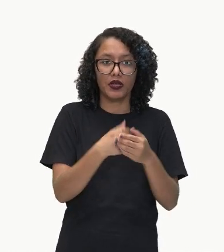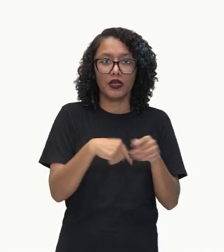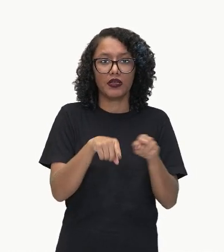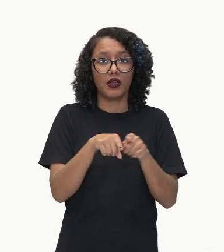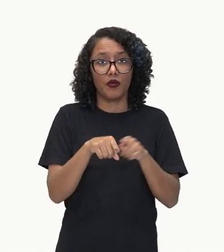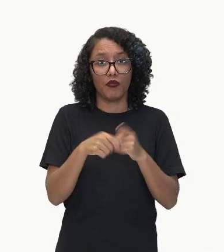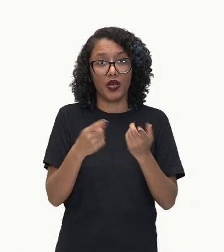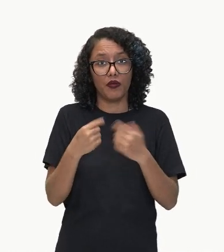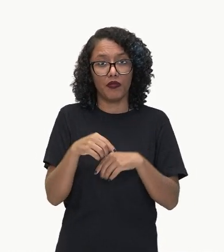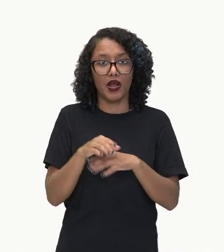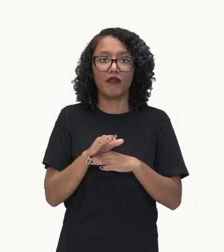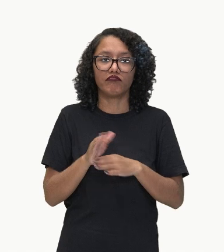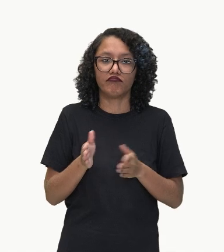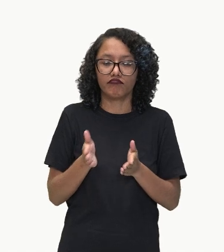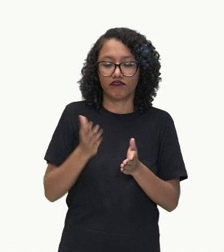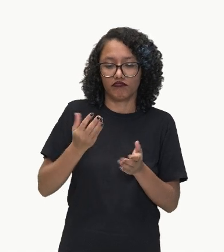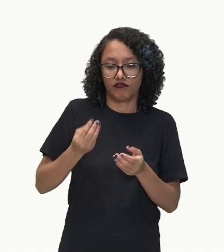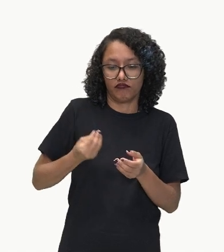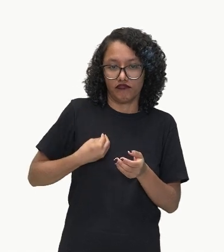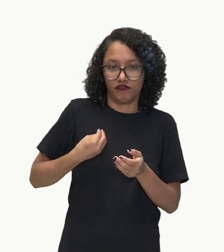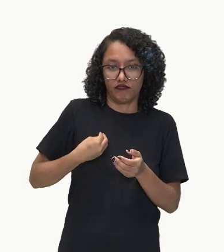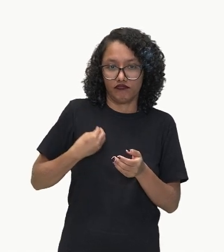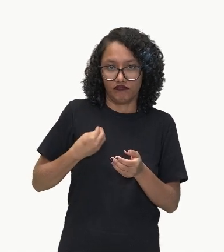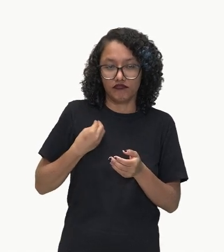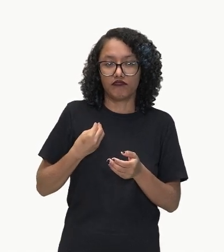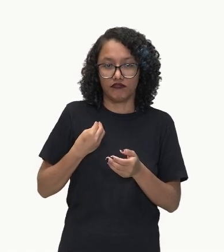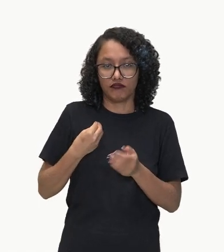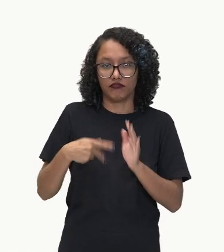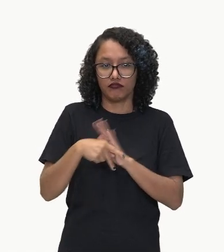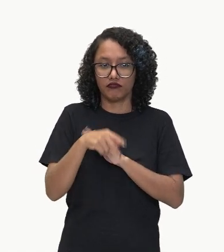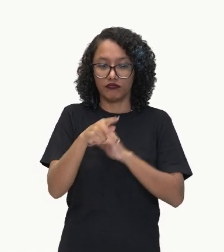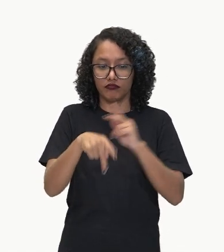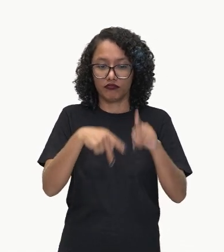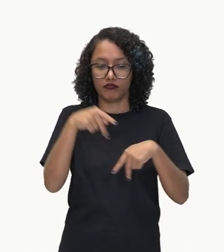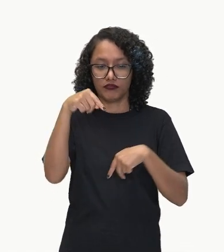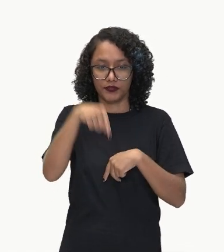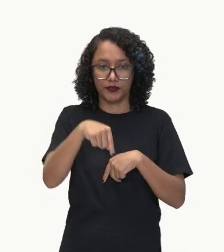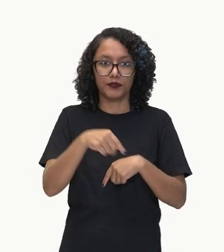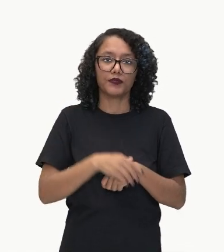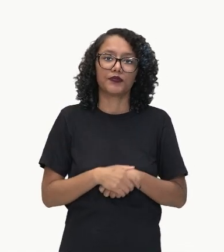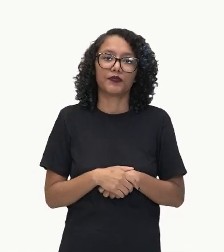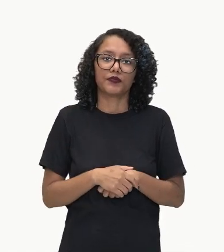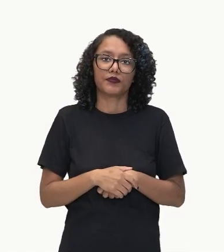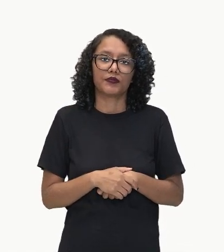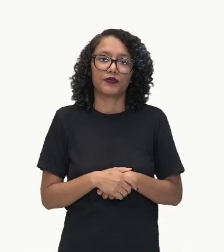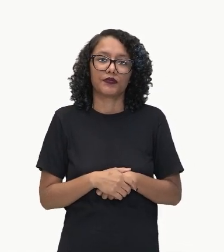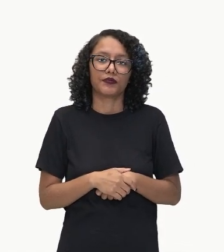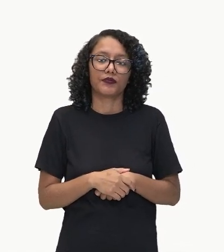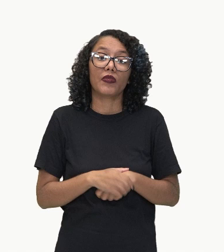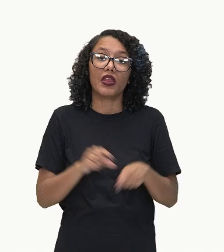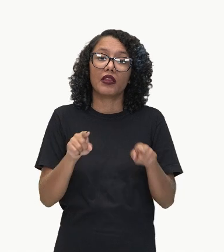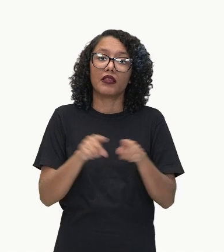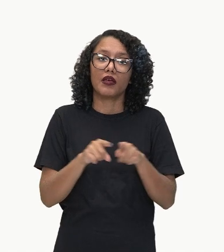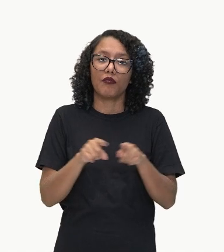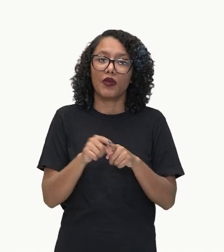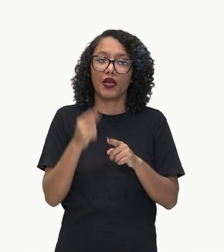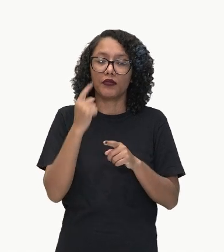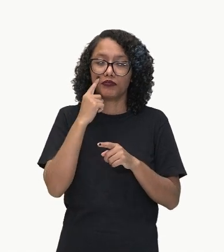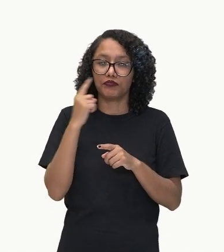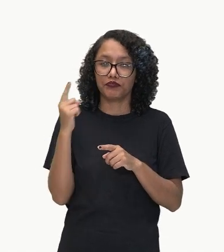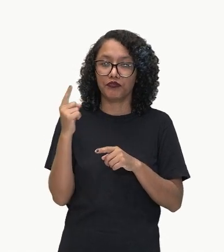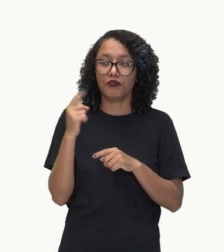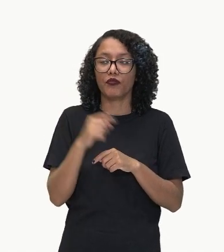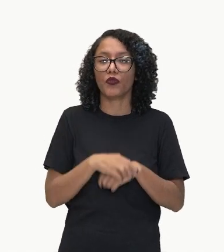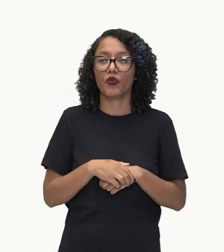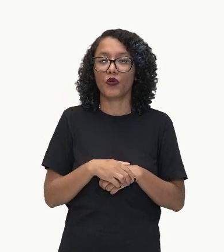de pessoas nessa região. Além disso, o rio Ganges, ele vai ter uma maior